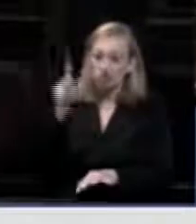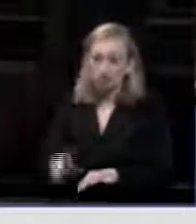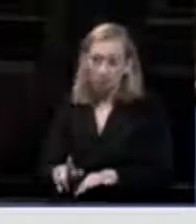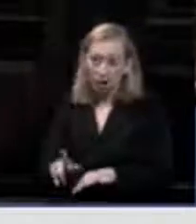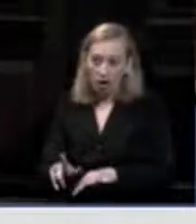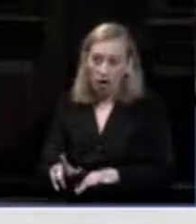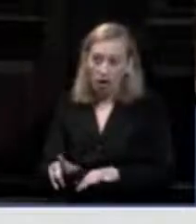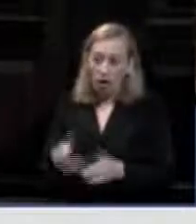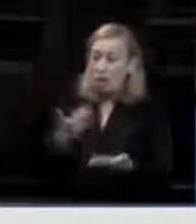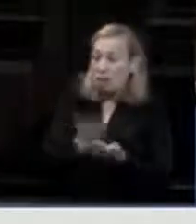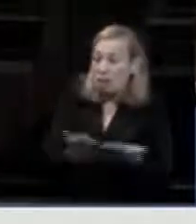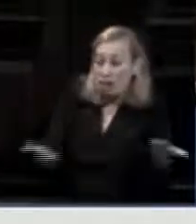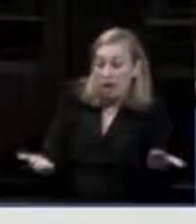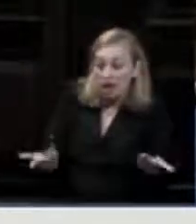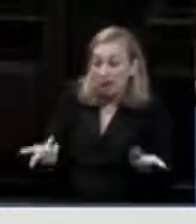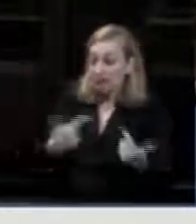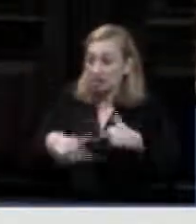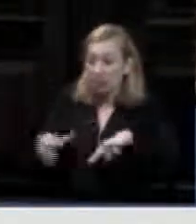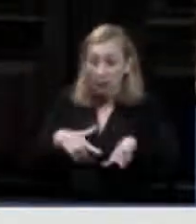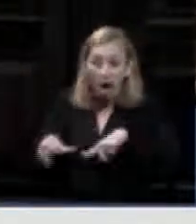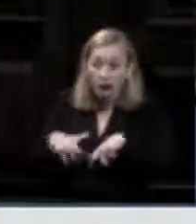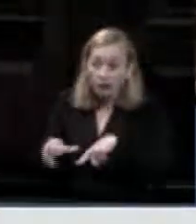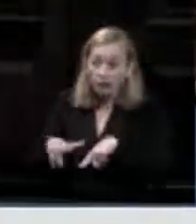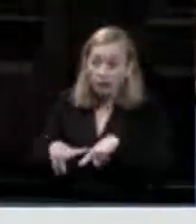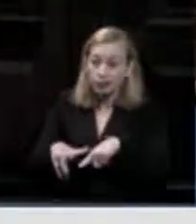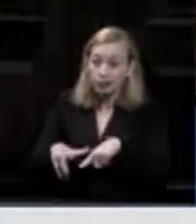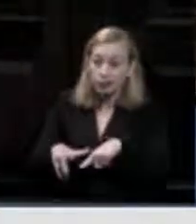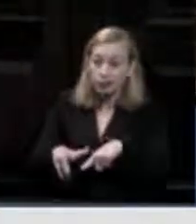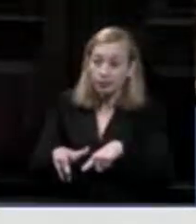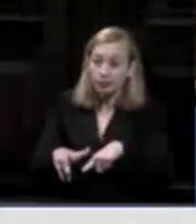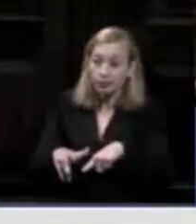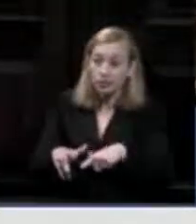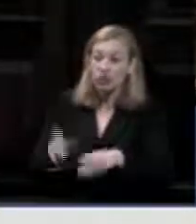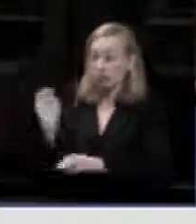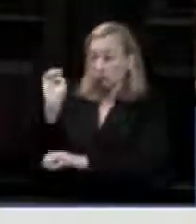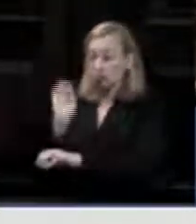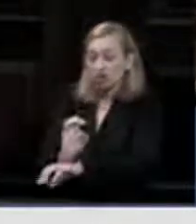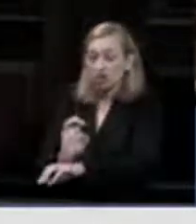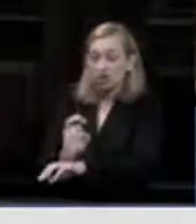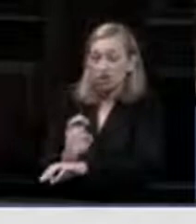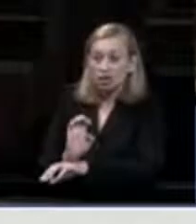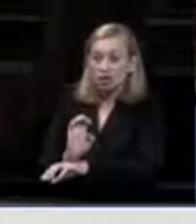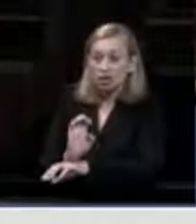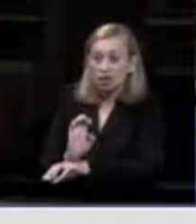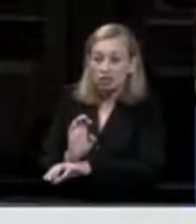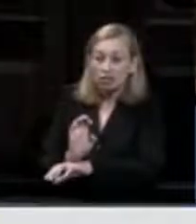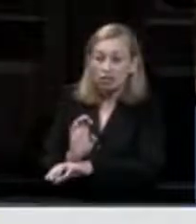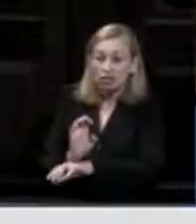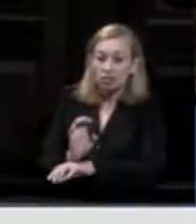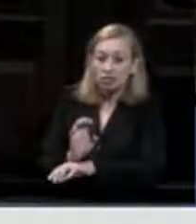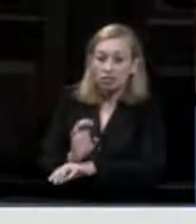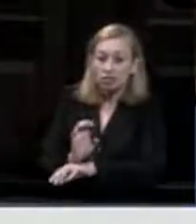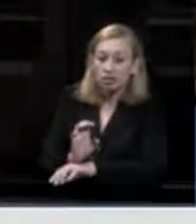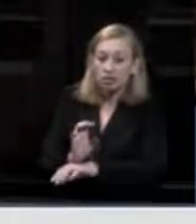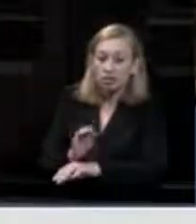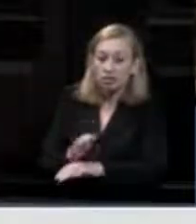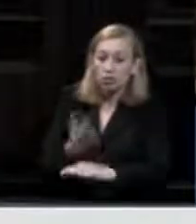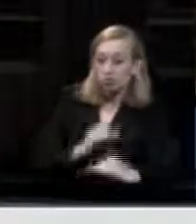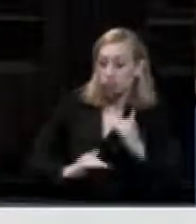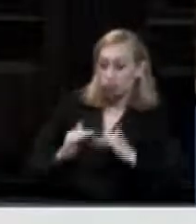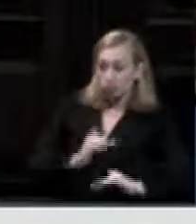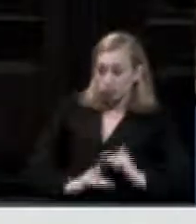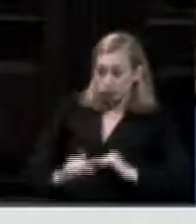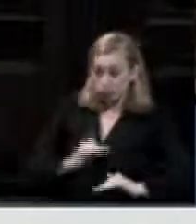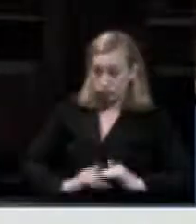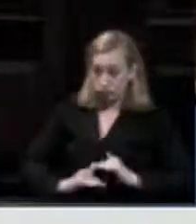maior desemprego do Brasil, o resultado é um estado completamente atrasado, e o que não me preocupa,